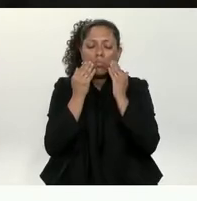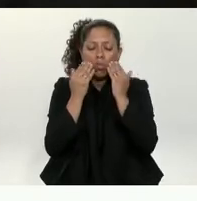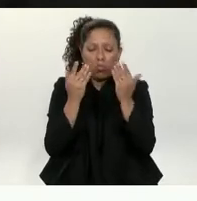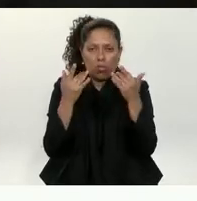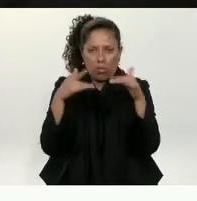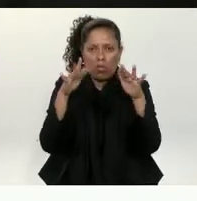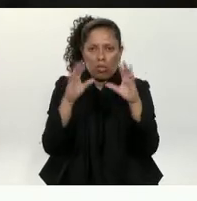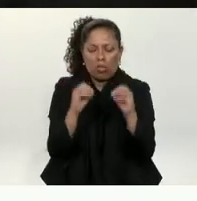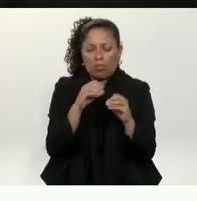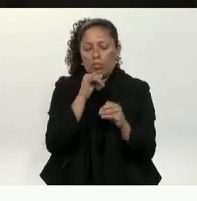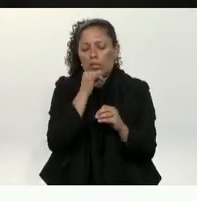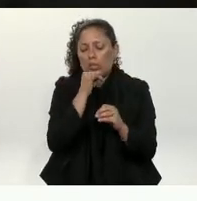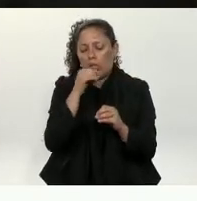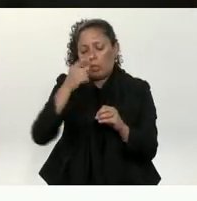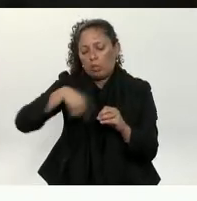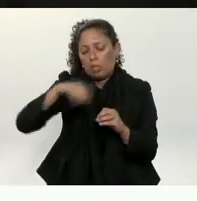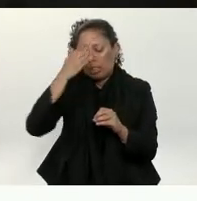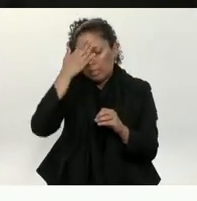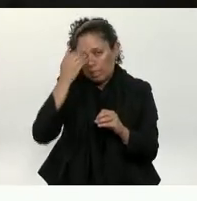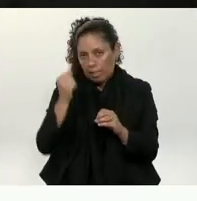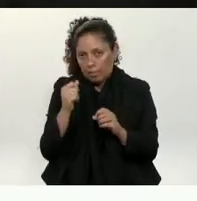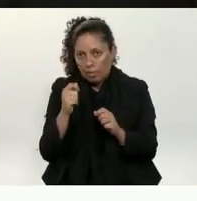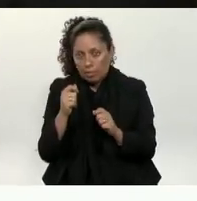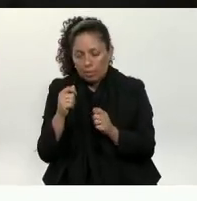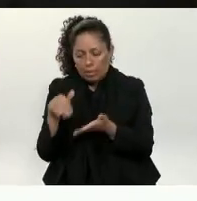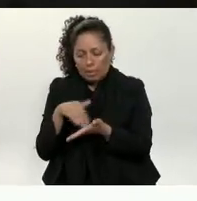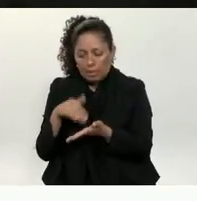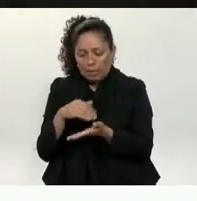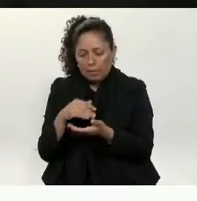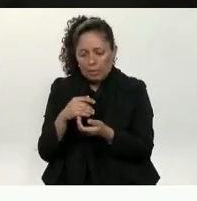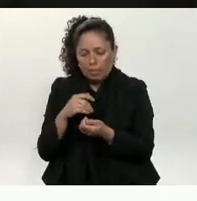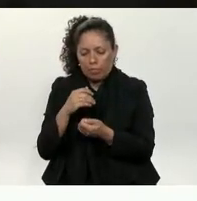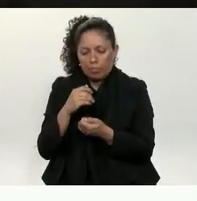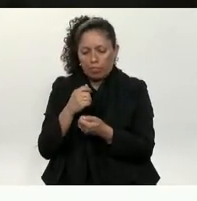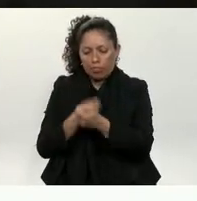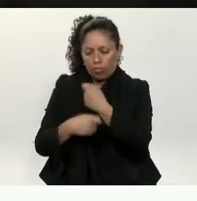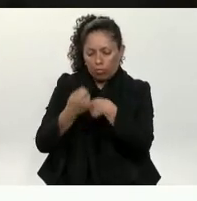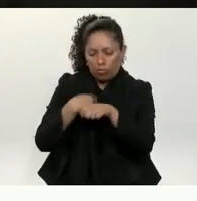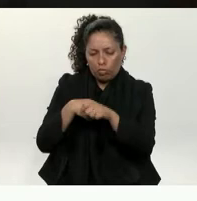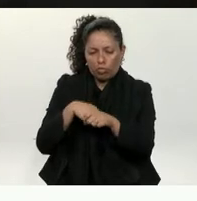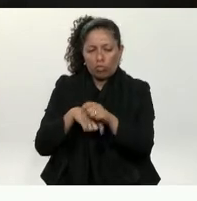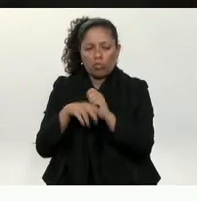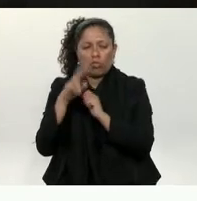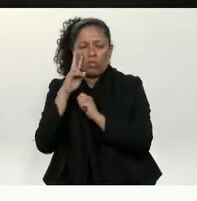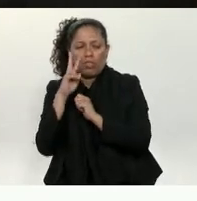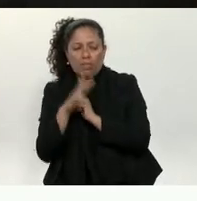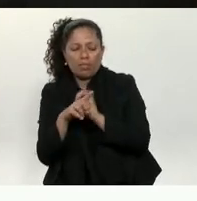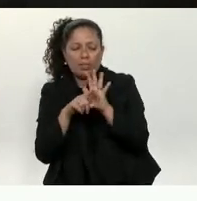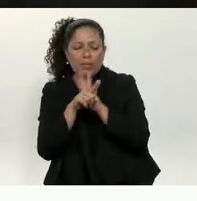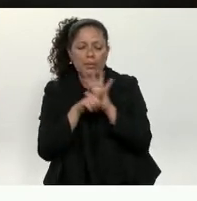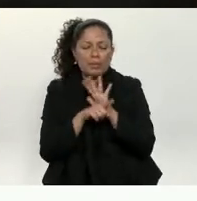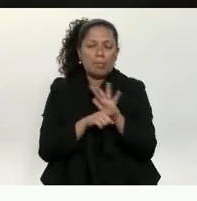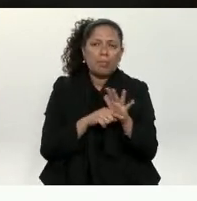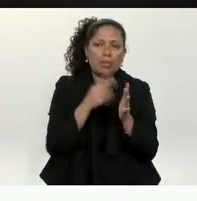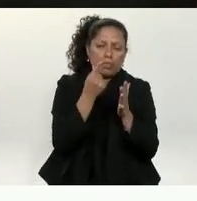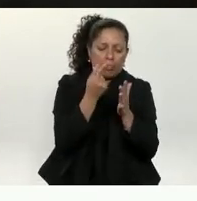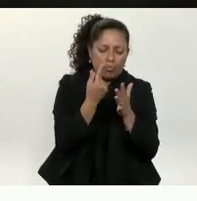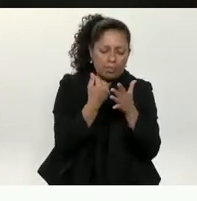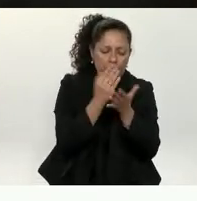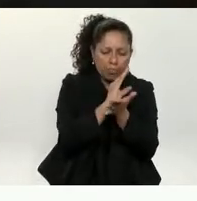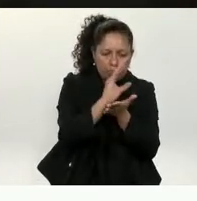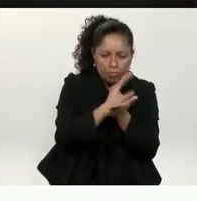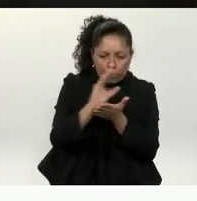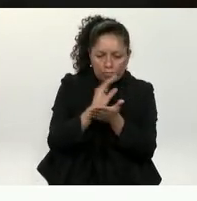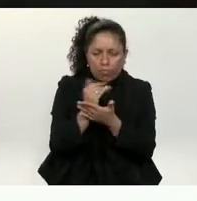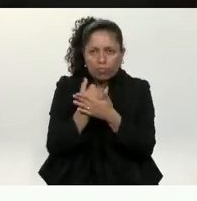gente sabe que há um controle da Secretaria de Desenvolvimento Econômico para que haja um investimento realmente em áreas que a concessionária